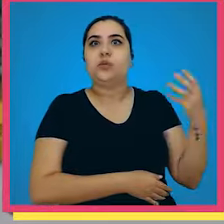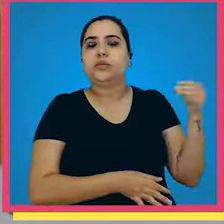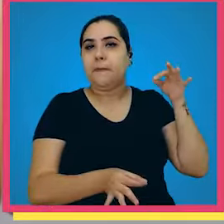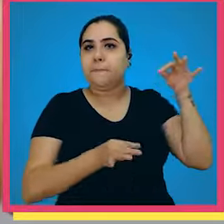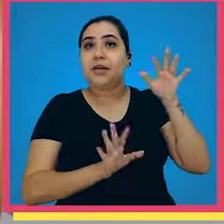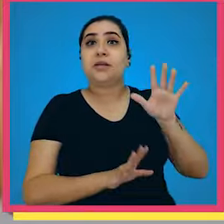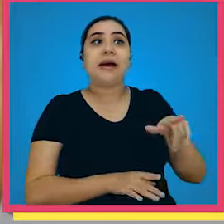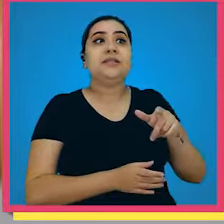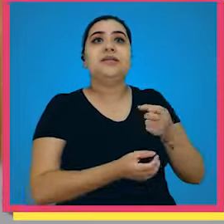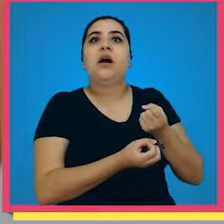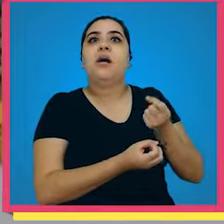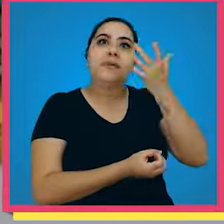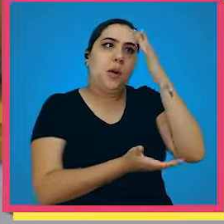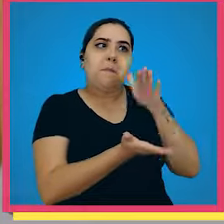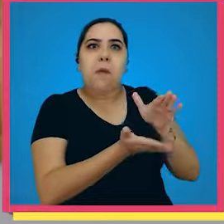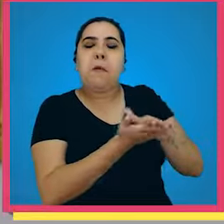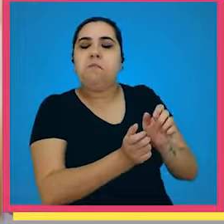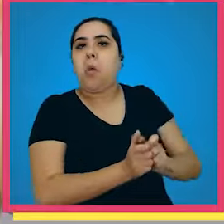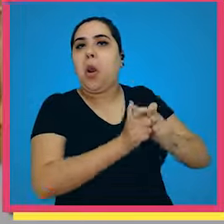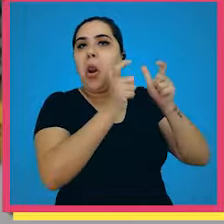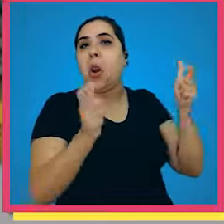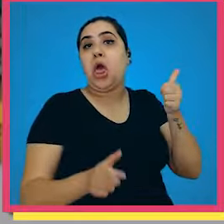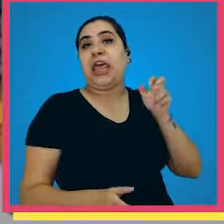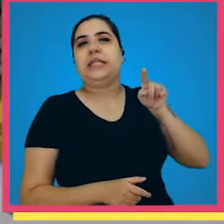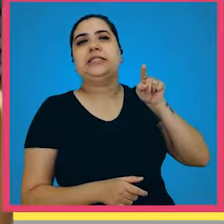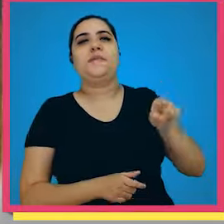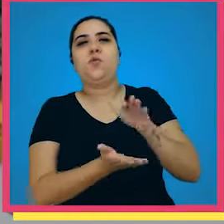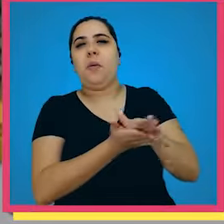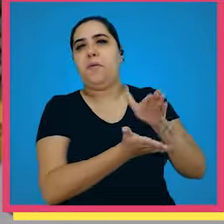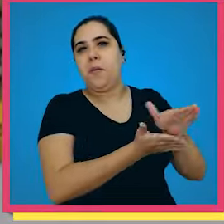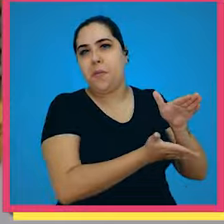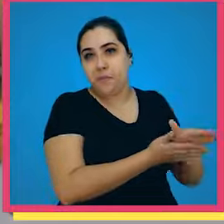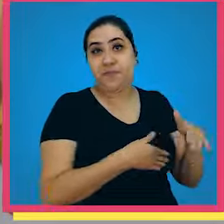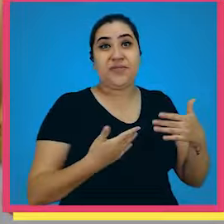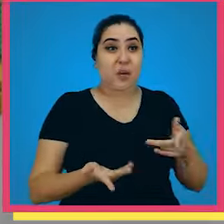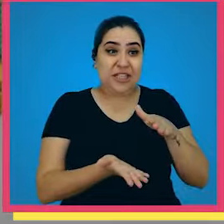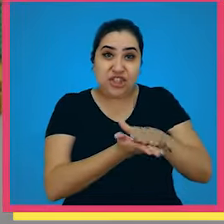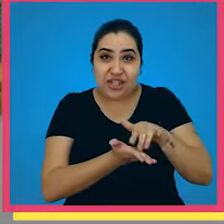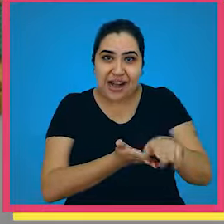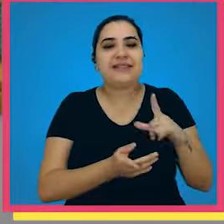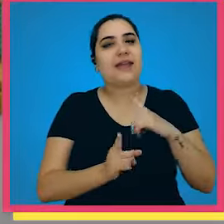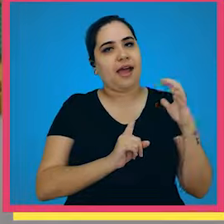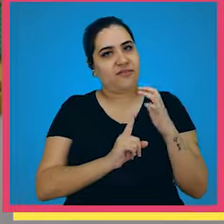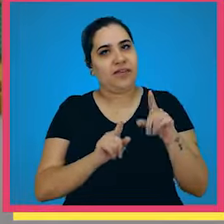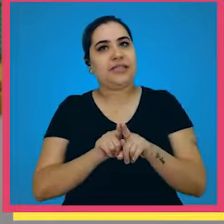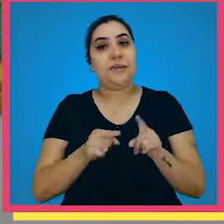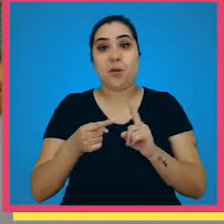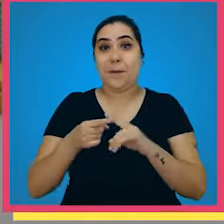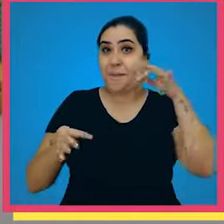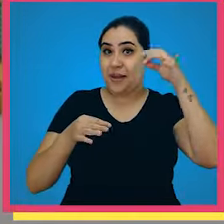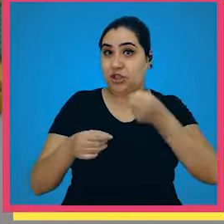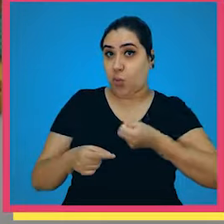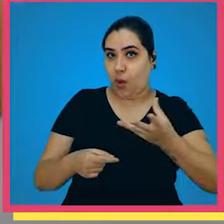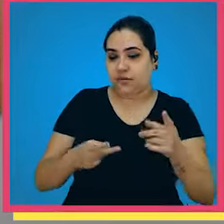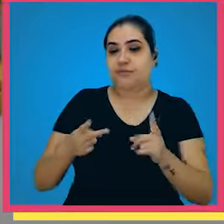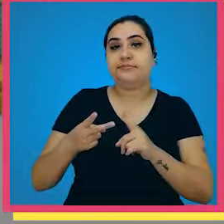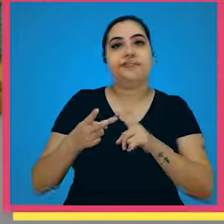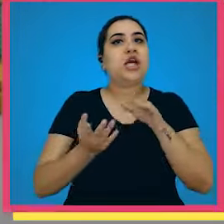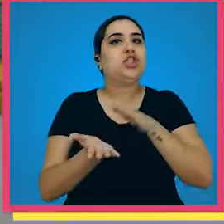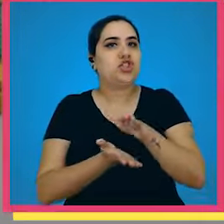que um livro de 400 páginas, mas que é uma grande aposta, a gente vai fazer 15.000 de tiragem. Então, a tiragem também afeta. Então, é o número